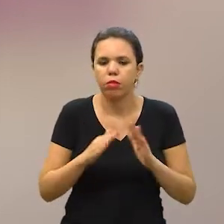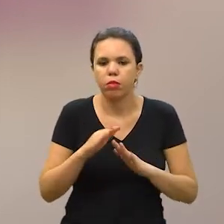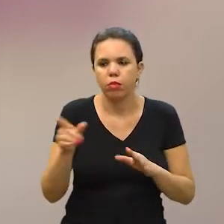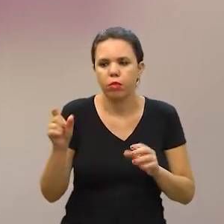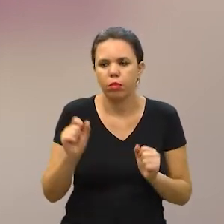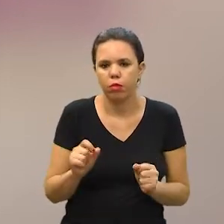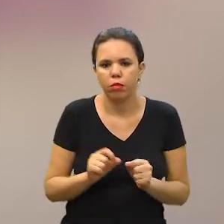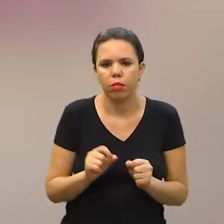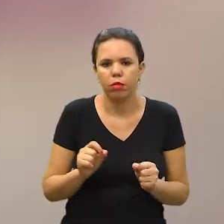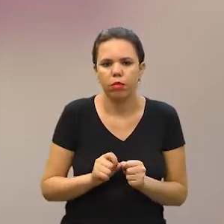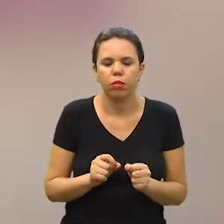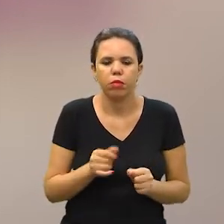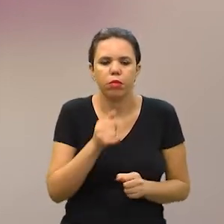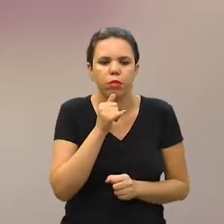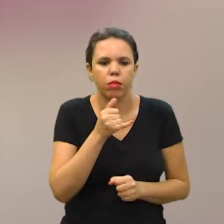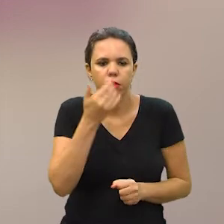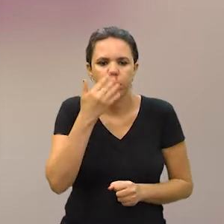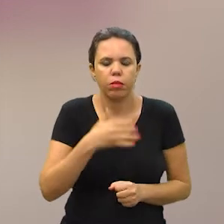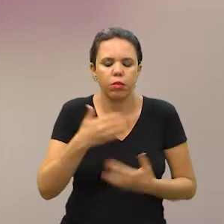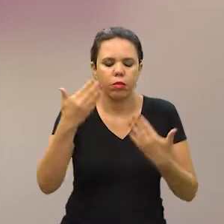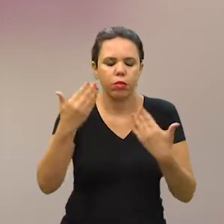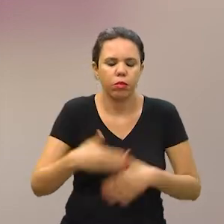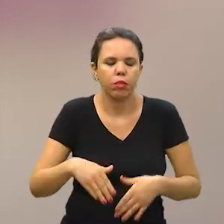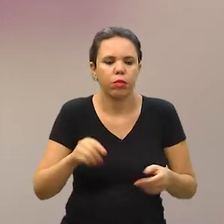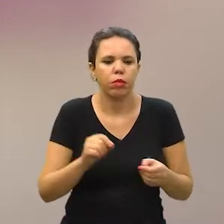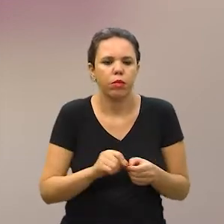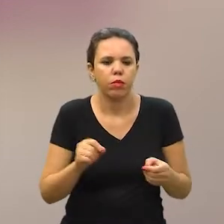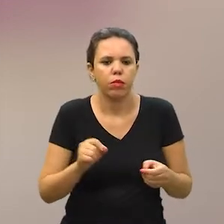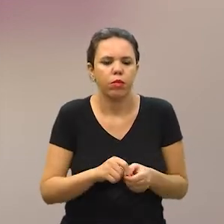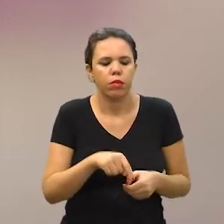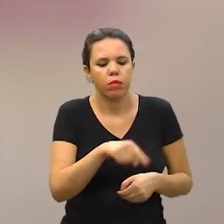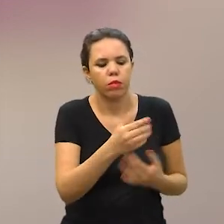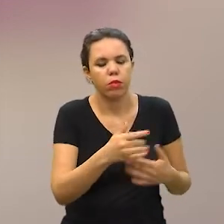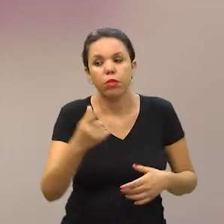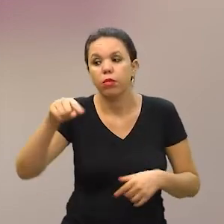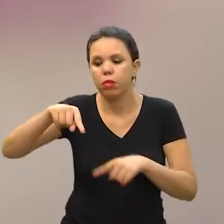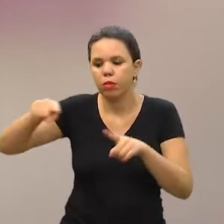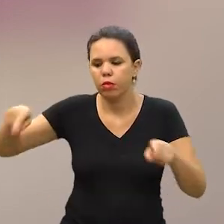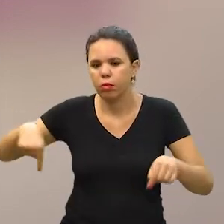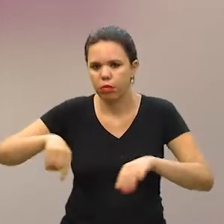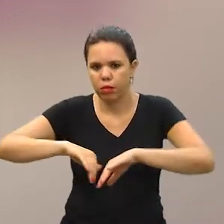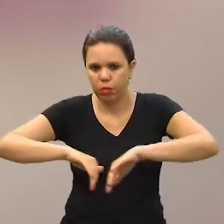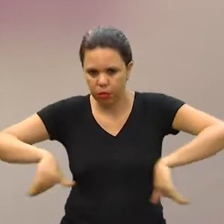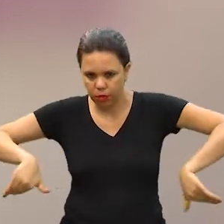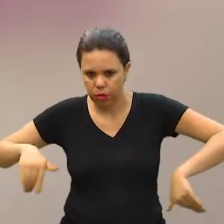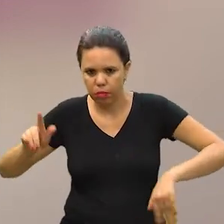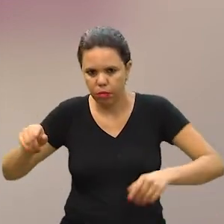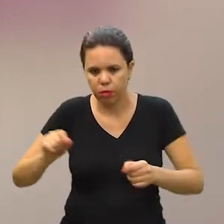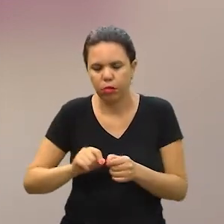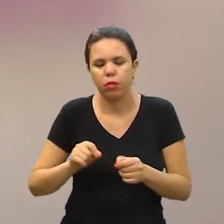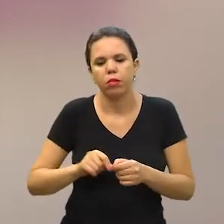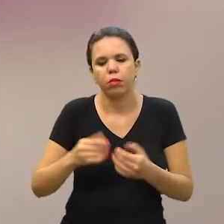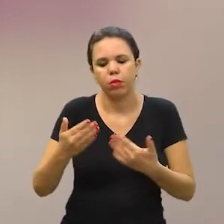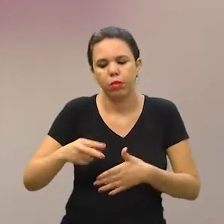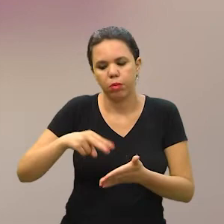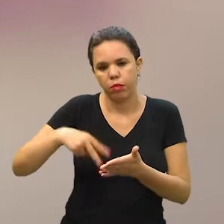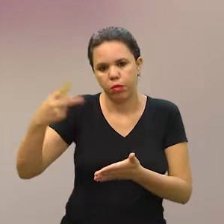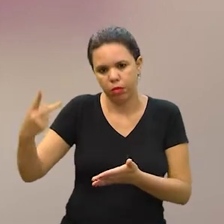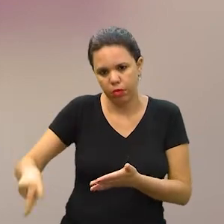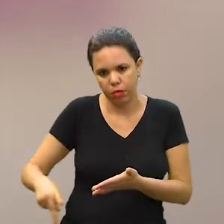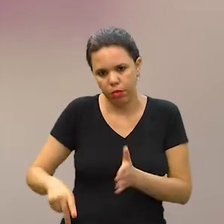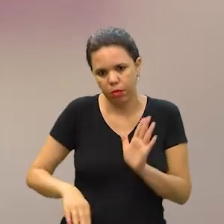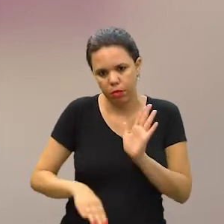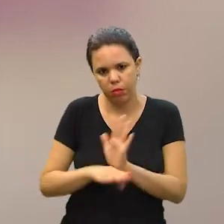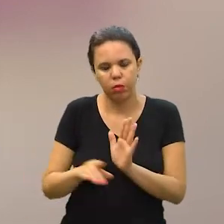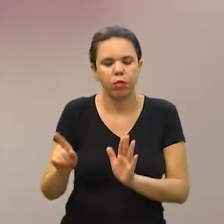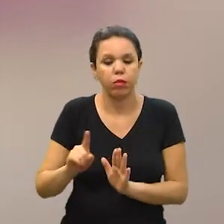escolas que podem fazer por exemplo, a criança vai fazer uma prova, então que a criança vá para uma outra sala, se for necessário, para ela ter alguém que leia, não é